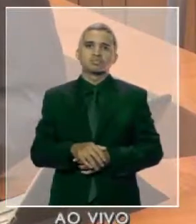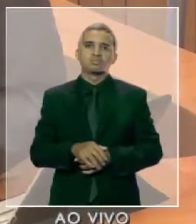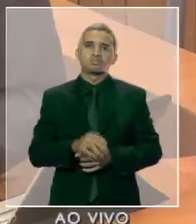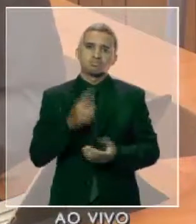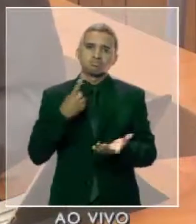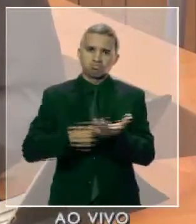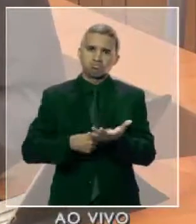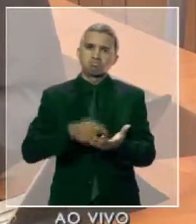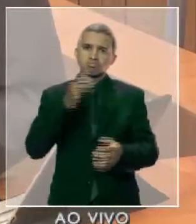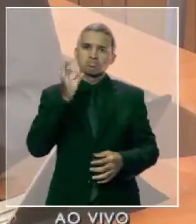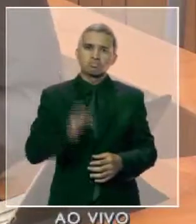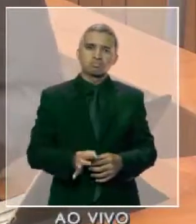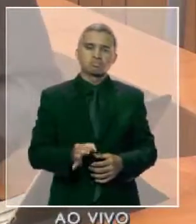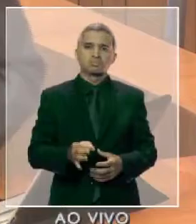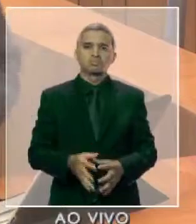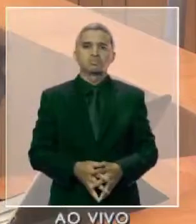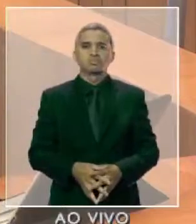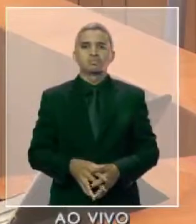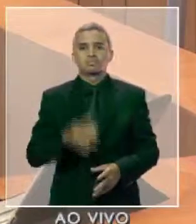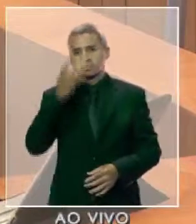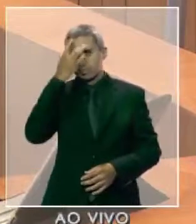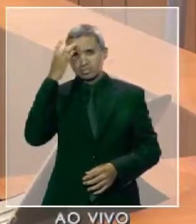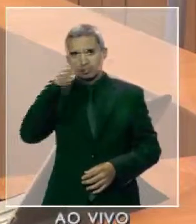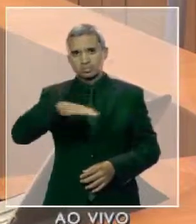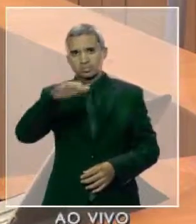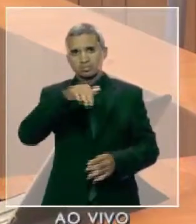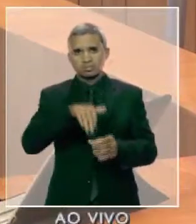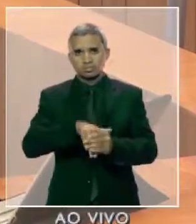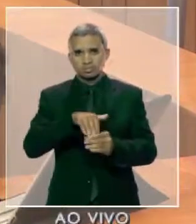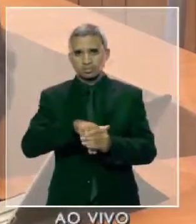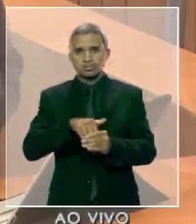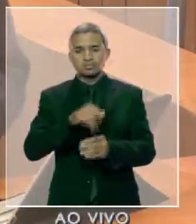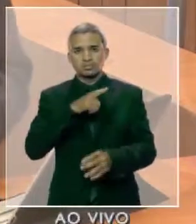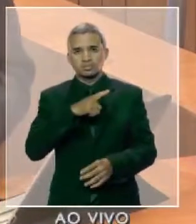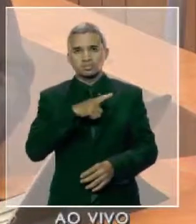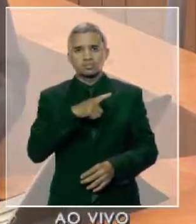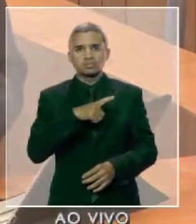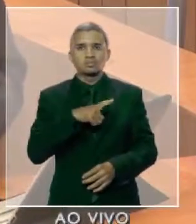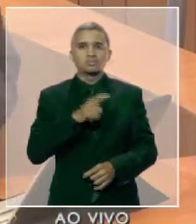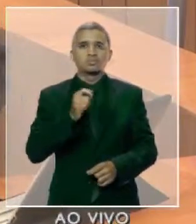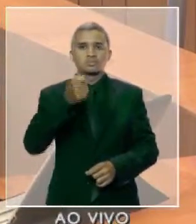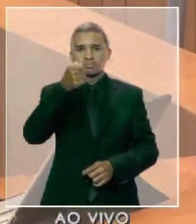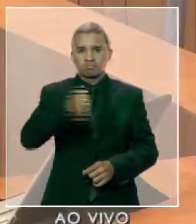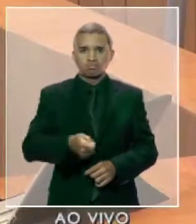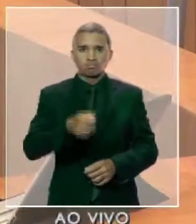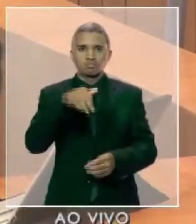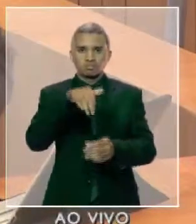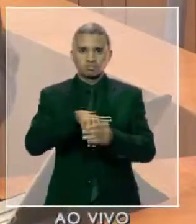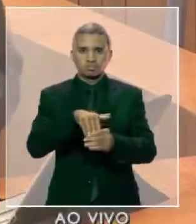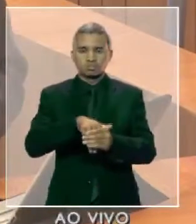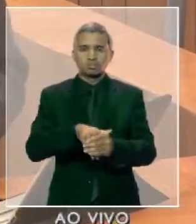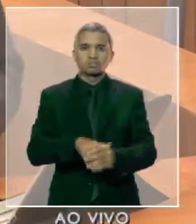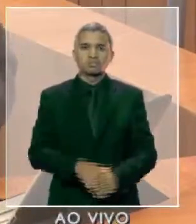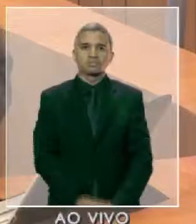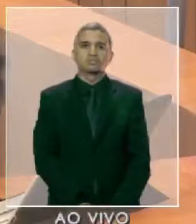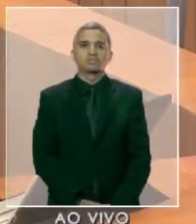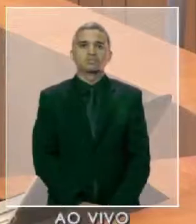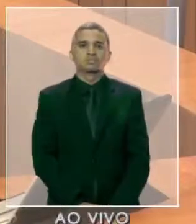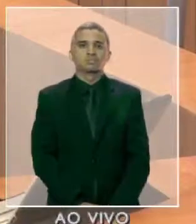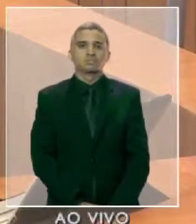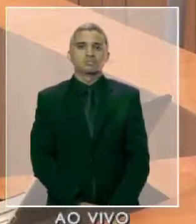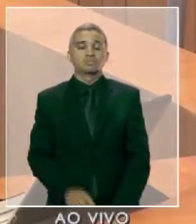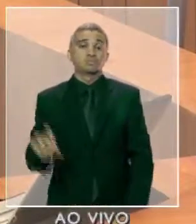essência de fato, né, que o eleitor tem realmente, o seu poder decisório e de reflexão, o faziam